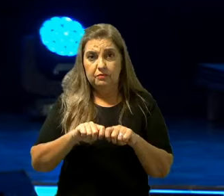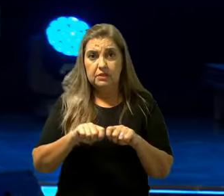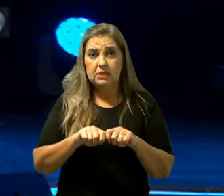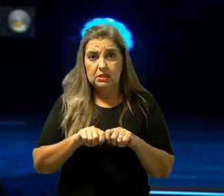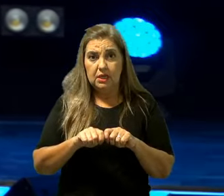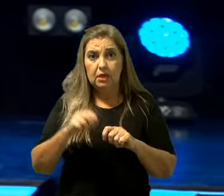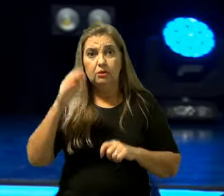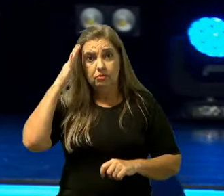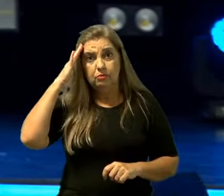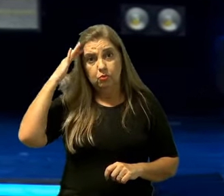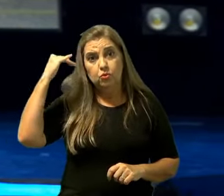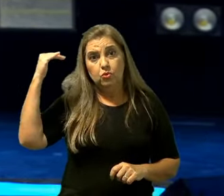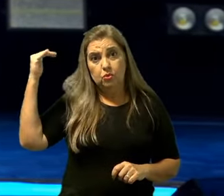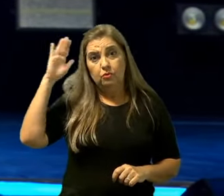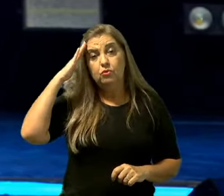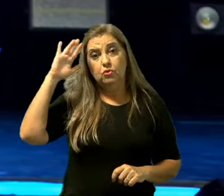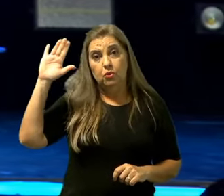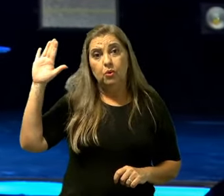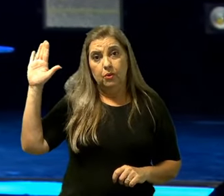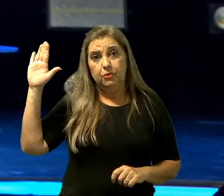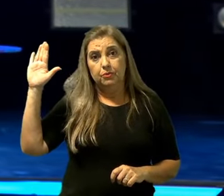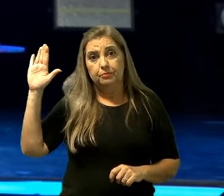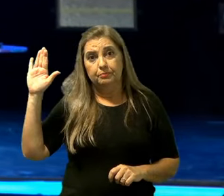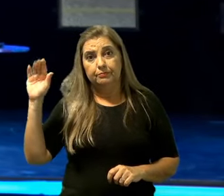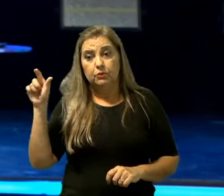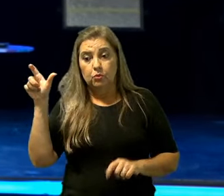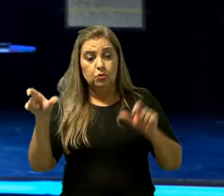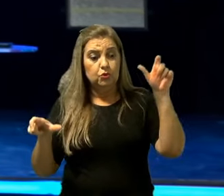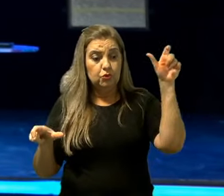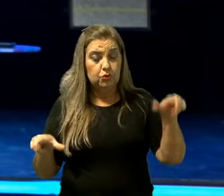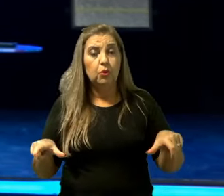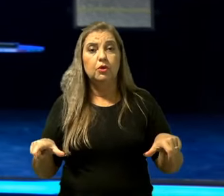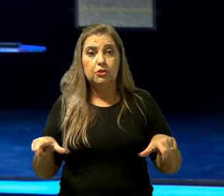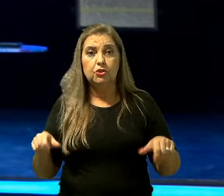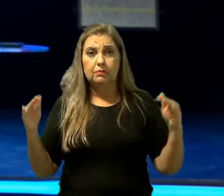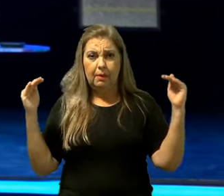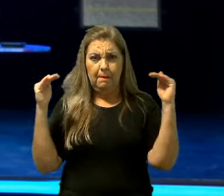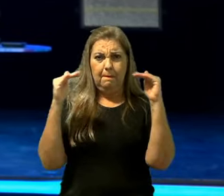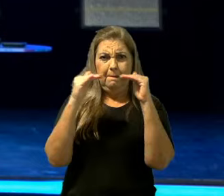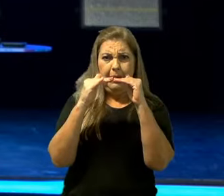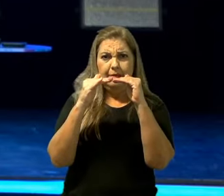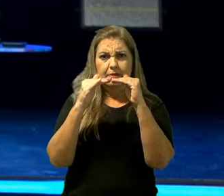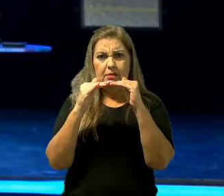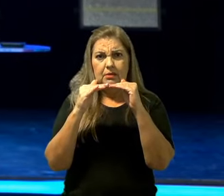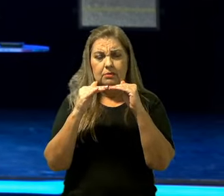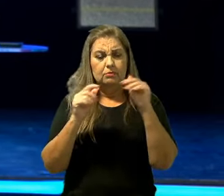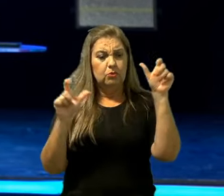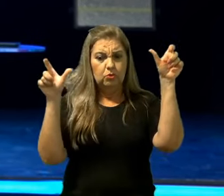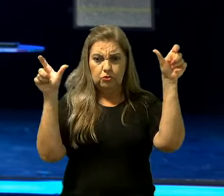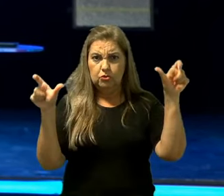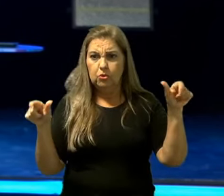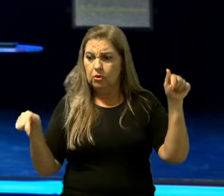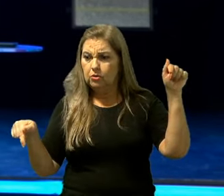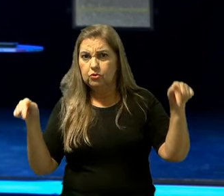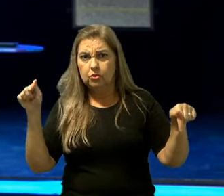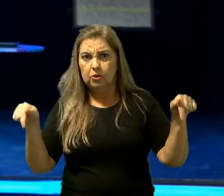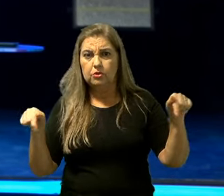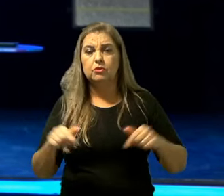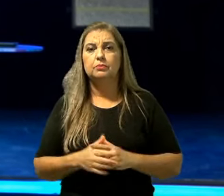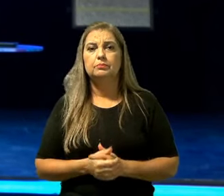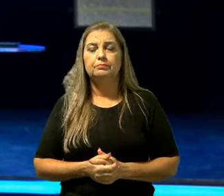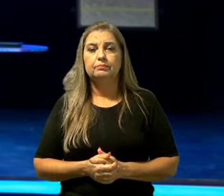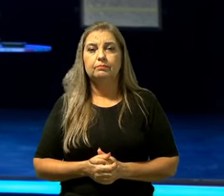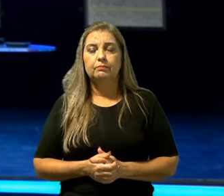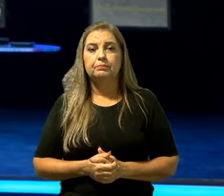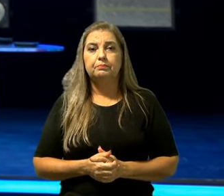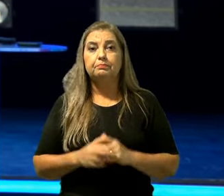um sonho. Os dois realizaram, atingiram uma meta. Vamos colocar assim, numa linguagem bem atual para a gente poder entender. A